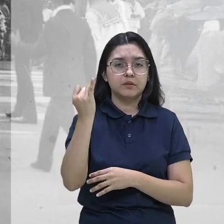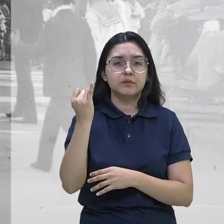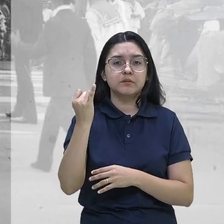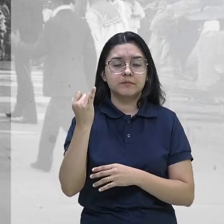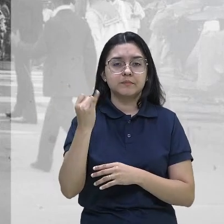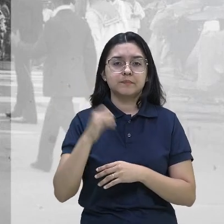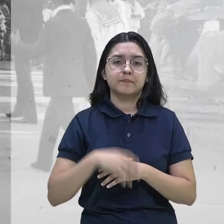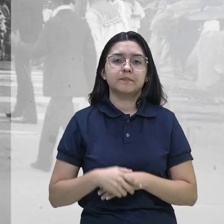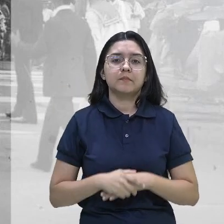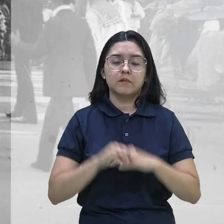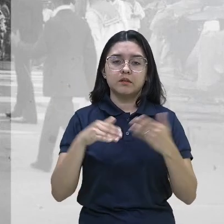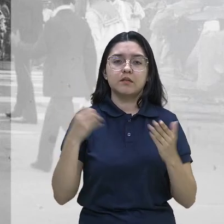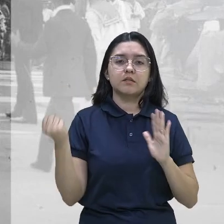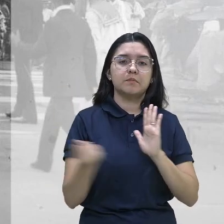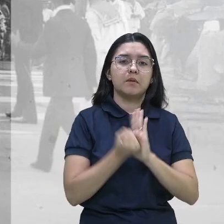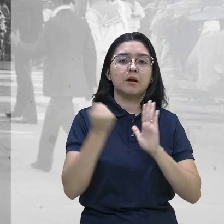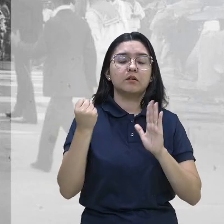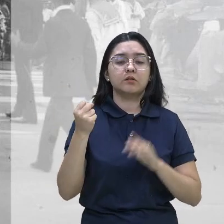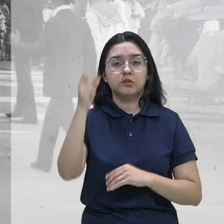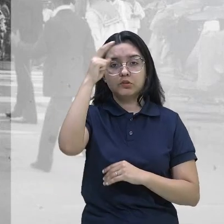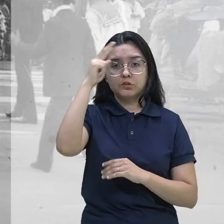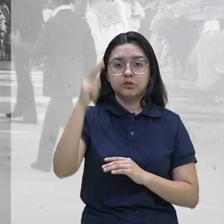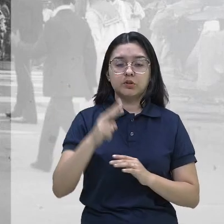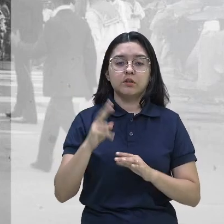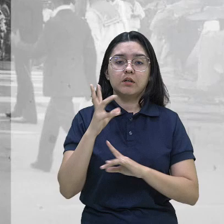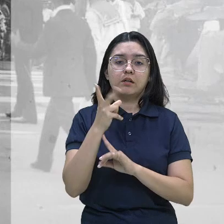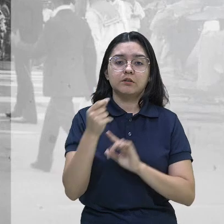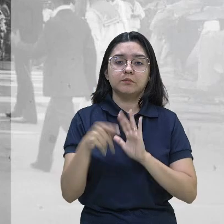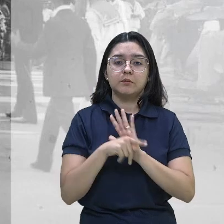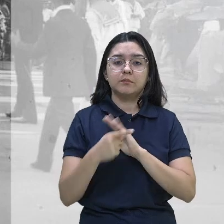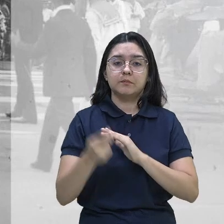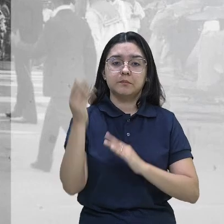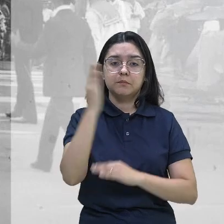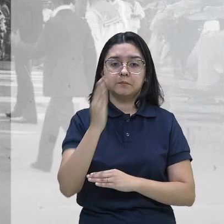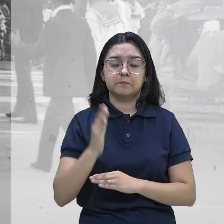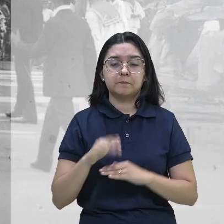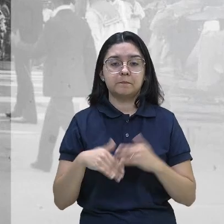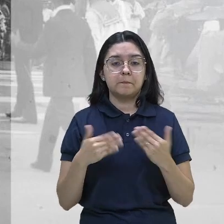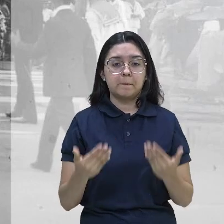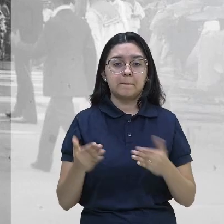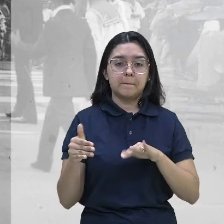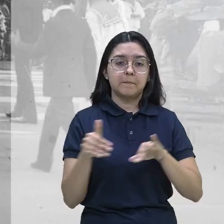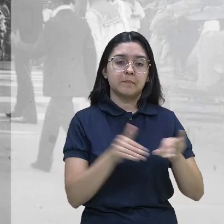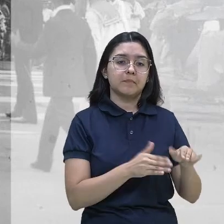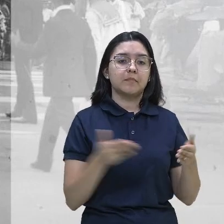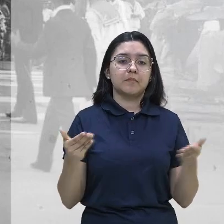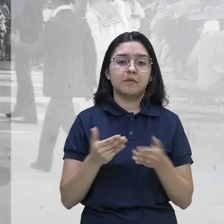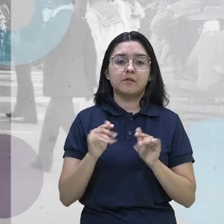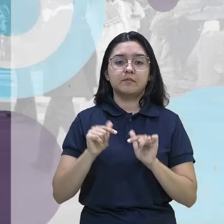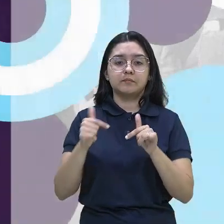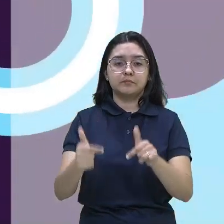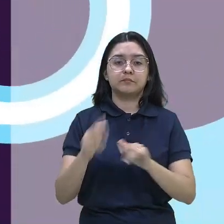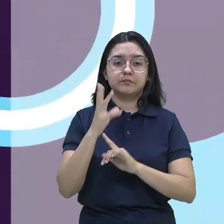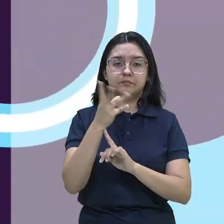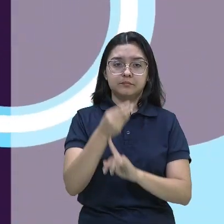desses momentos para a história da arte brasileira. E agora a gente vai ver mais uma manifestação artística que a gente conversou também.